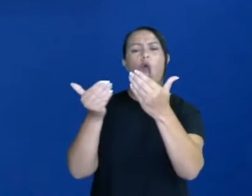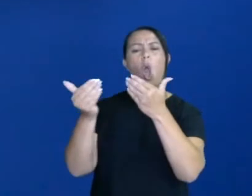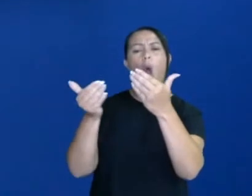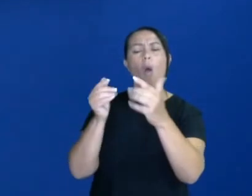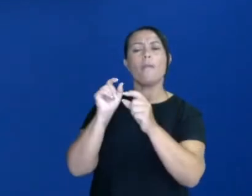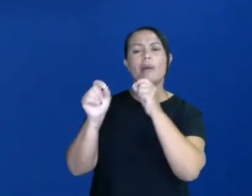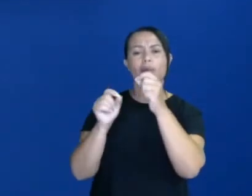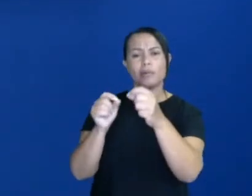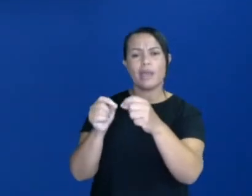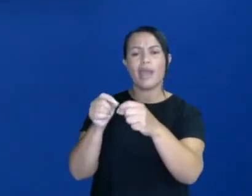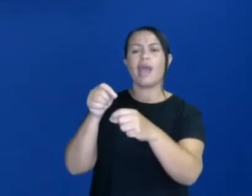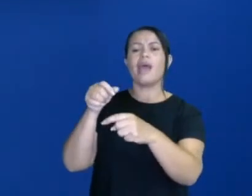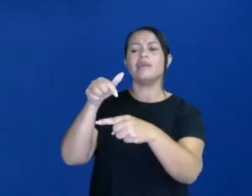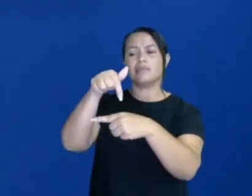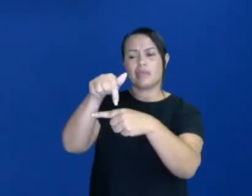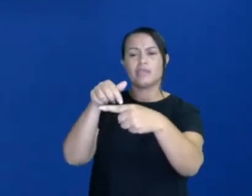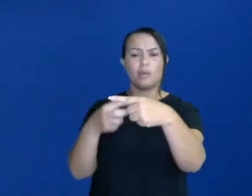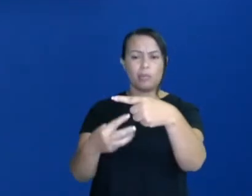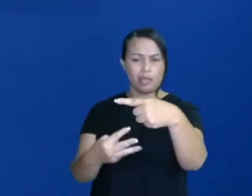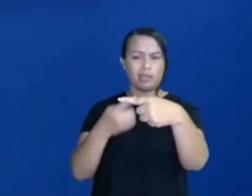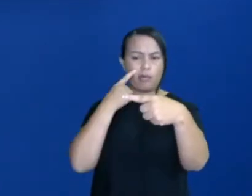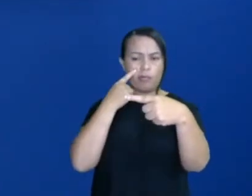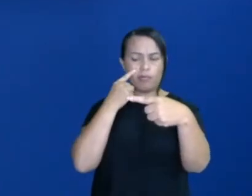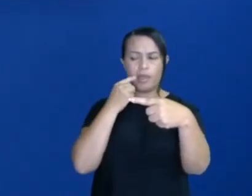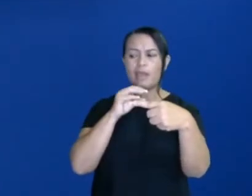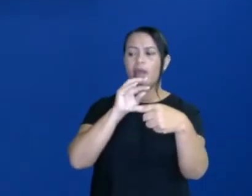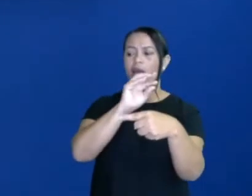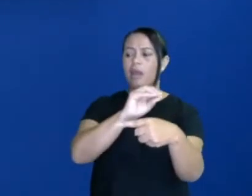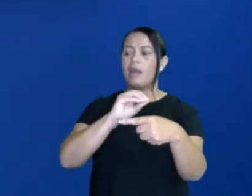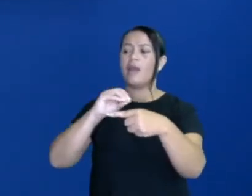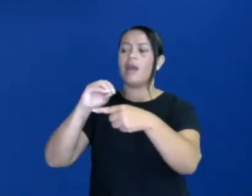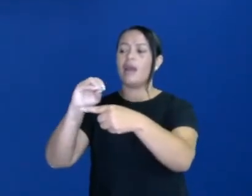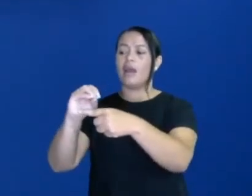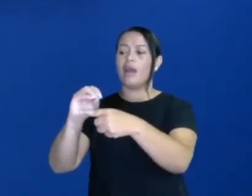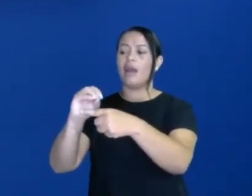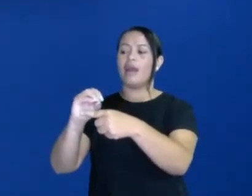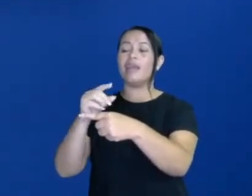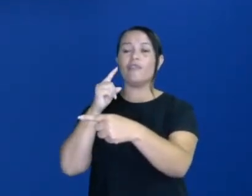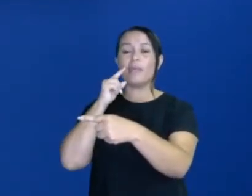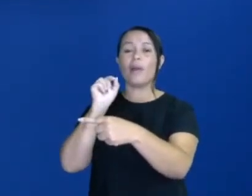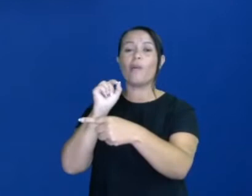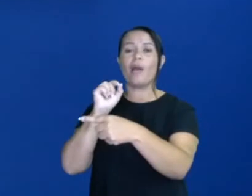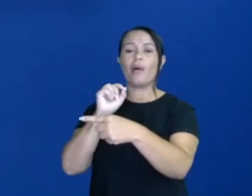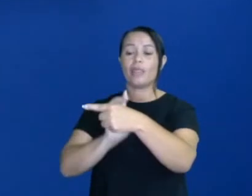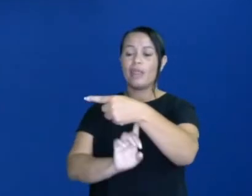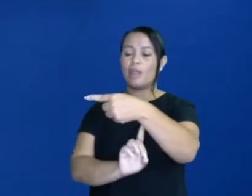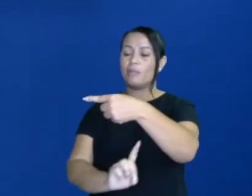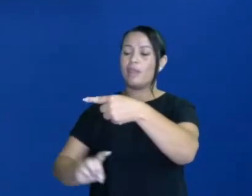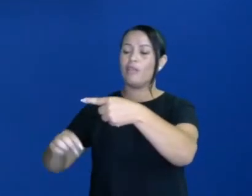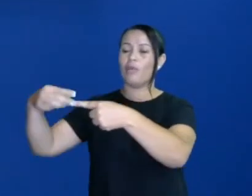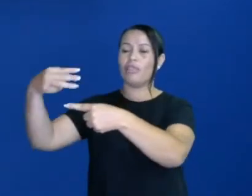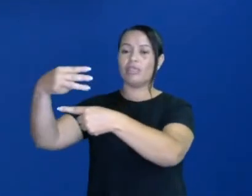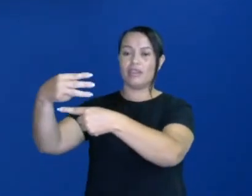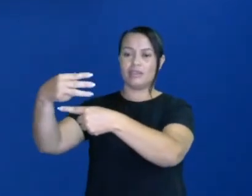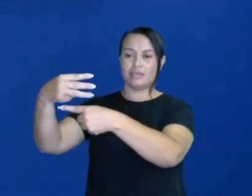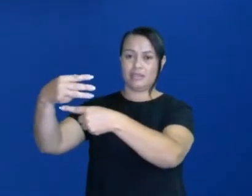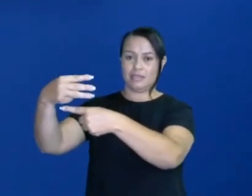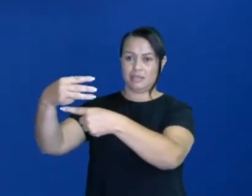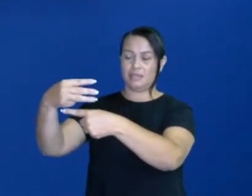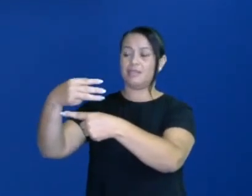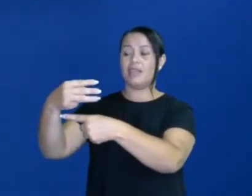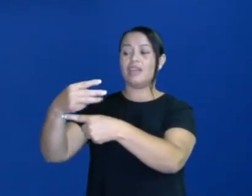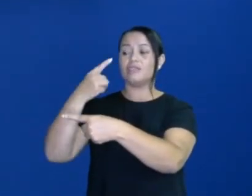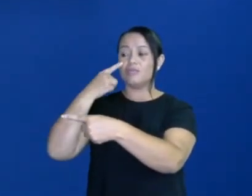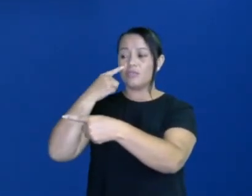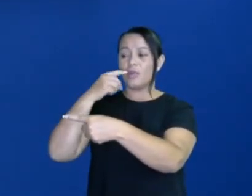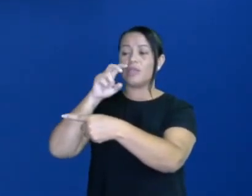quem? 7 sobre 3, então vou pegar aqui, ó, o meu denominador 3, ok? Então, eu coloquei aqui,